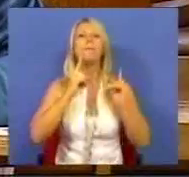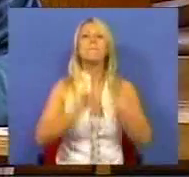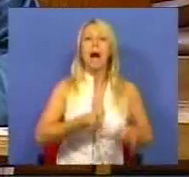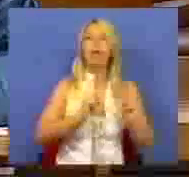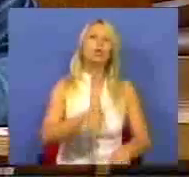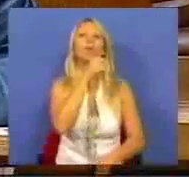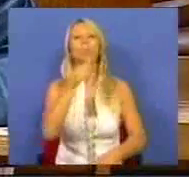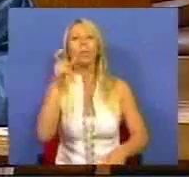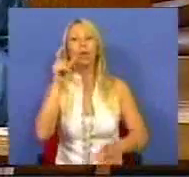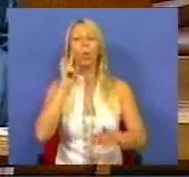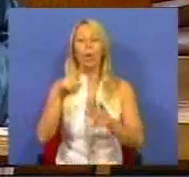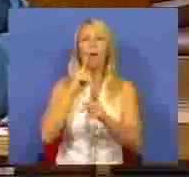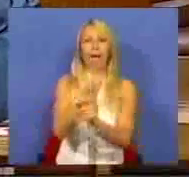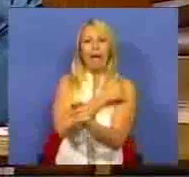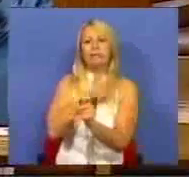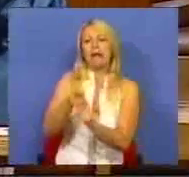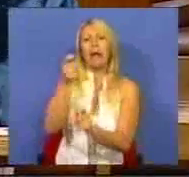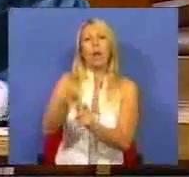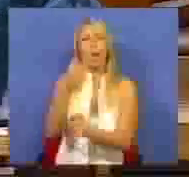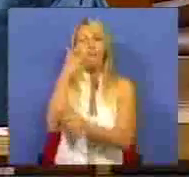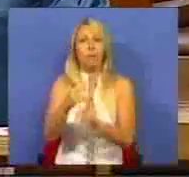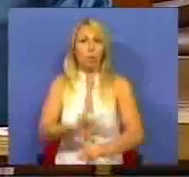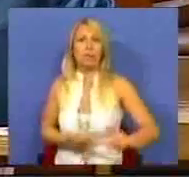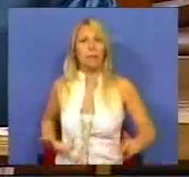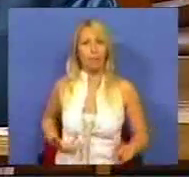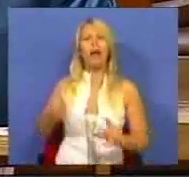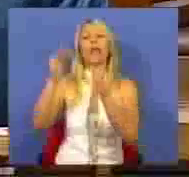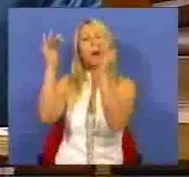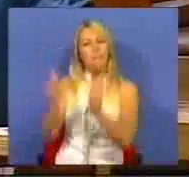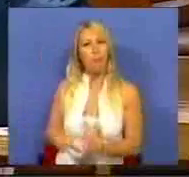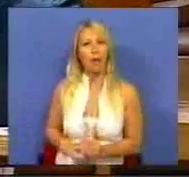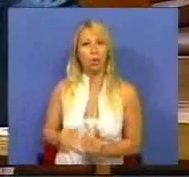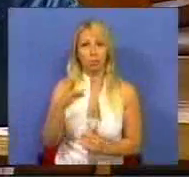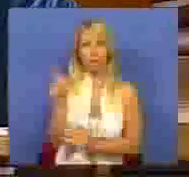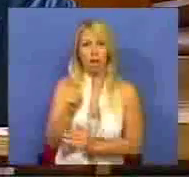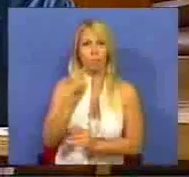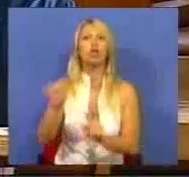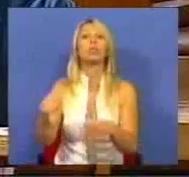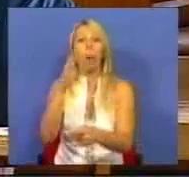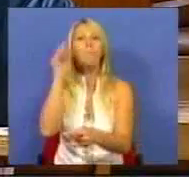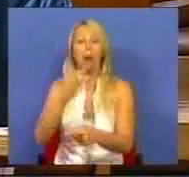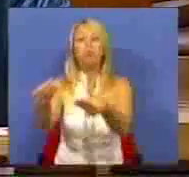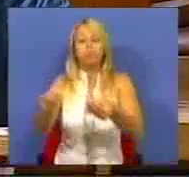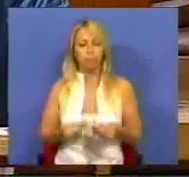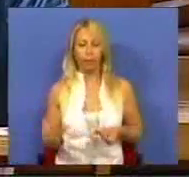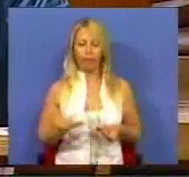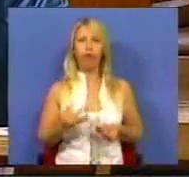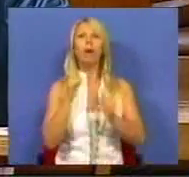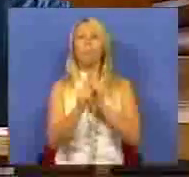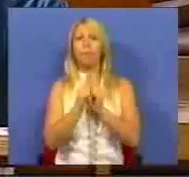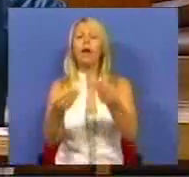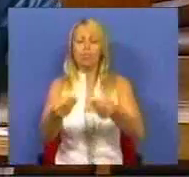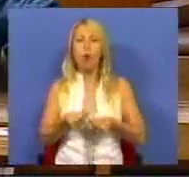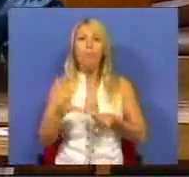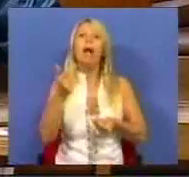em 50%. 3 meses depois, os bancos aceitam empréstimos, mas não sabem dizer ainda quando